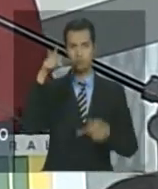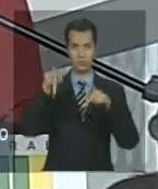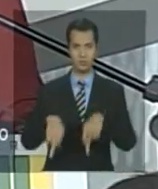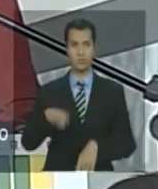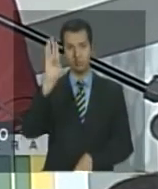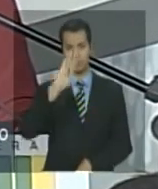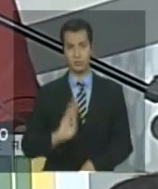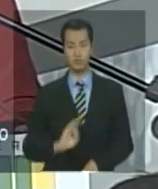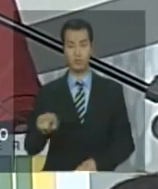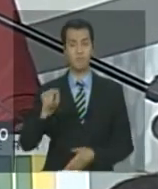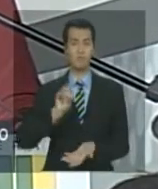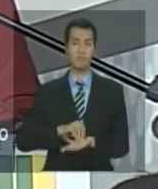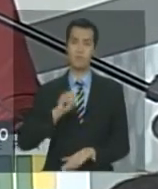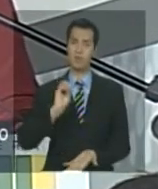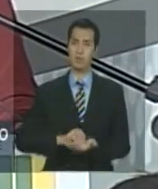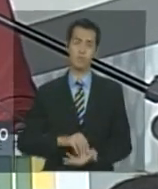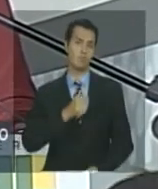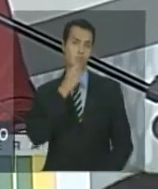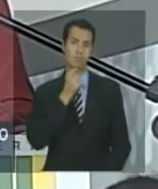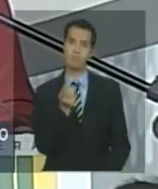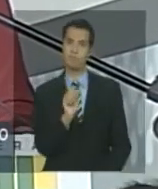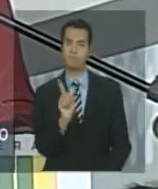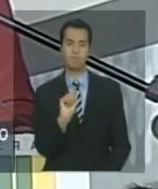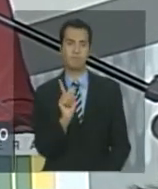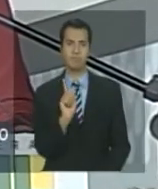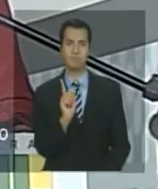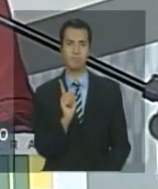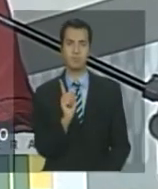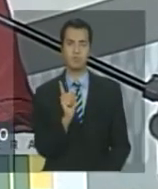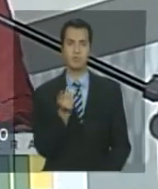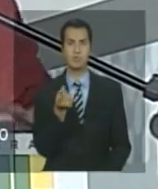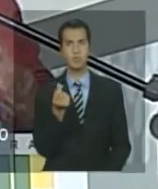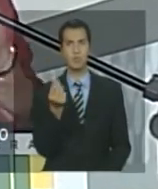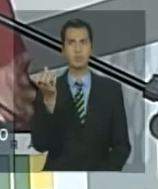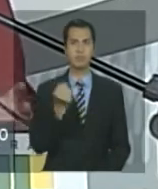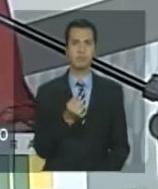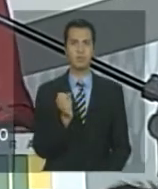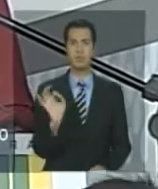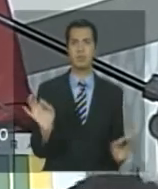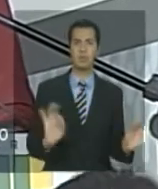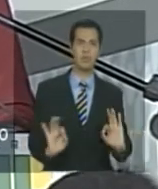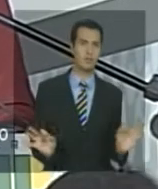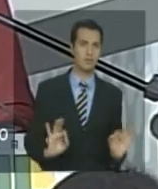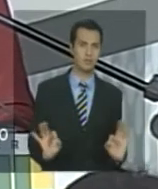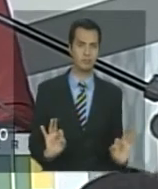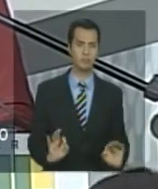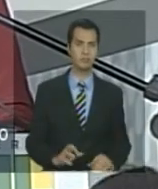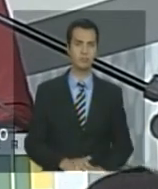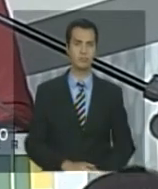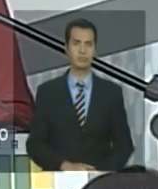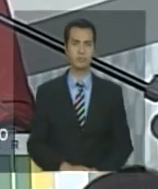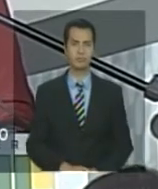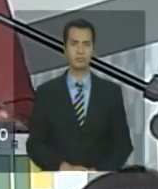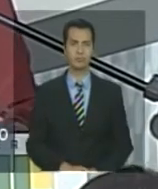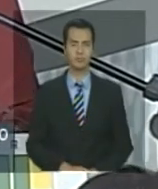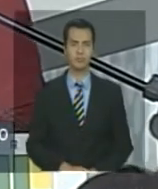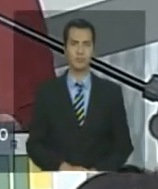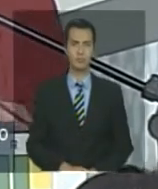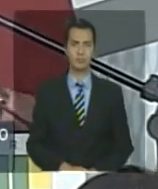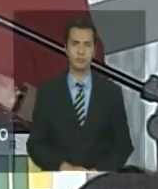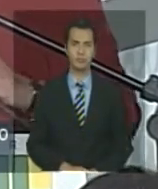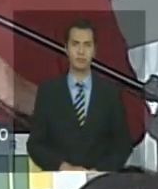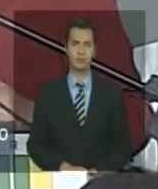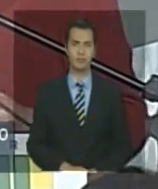que ainda não têm acesso a uma renda decente.